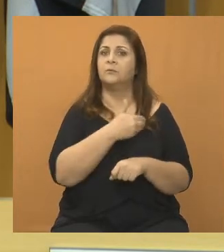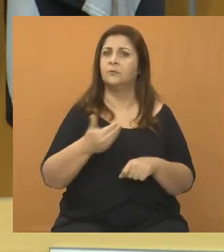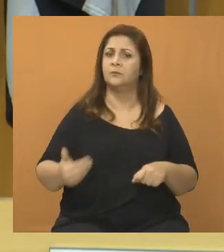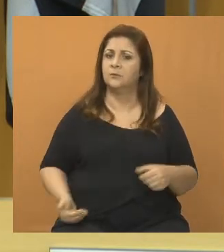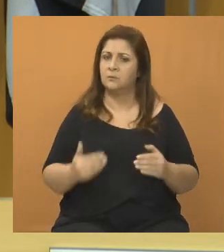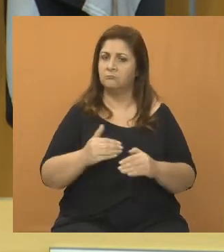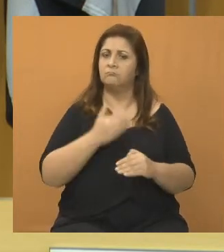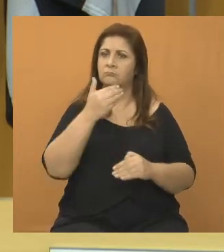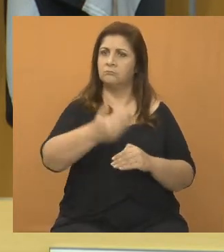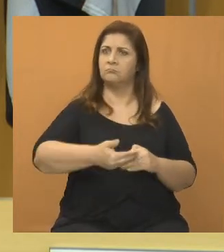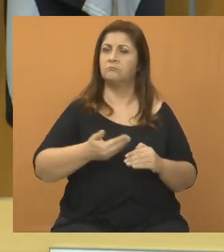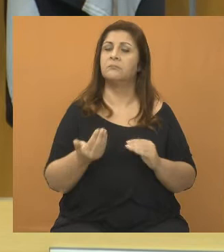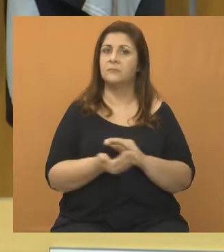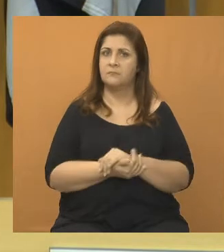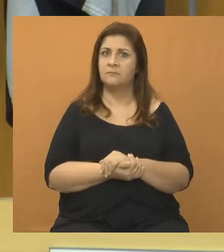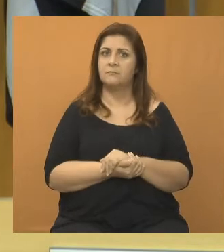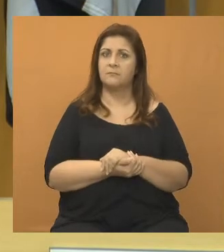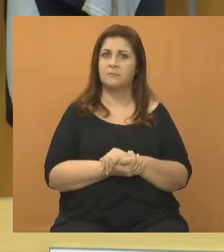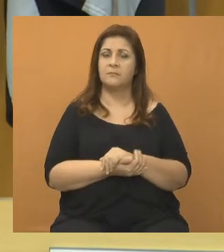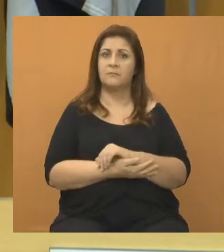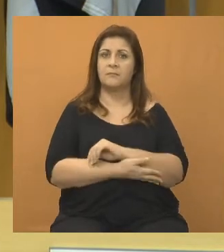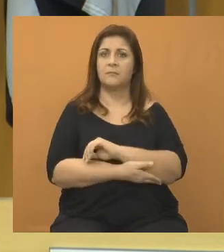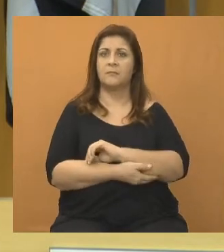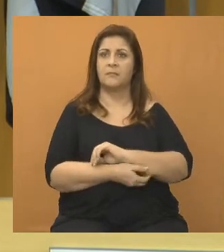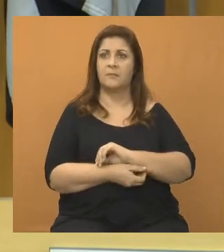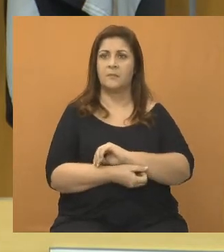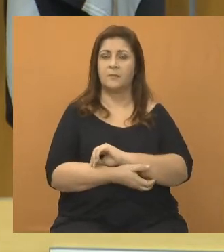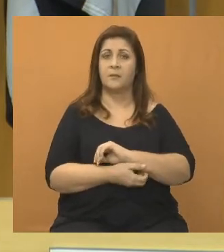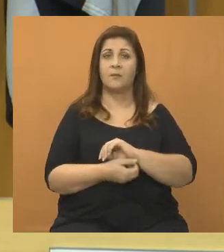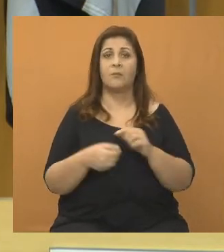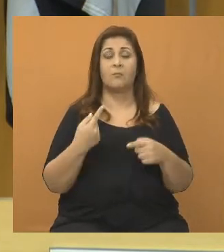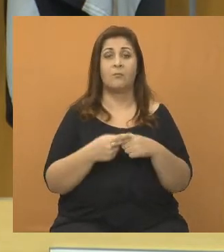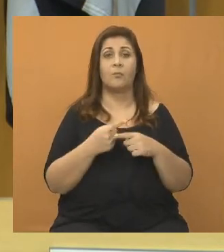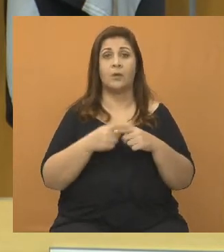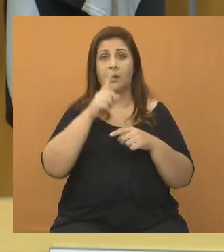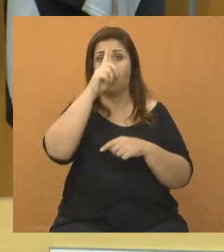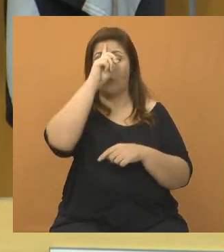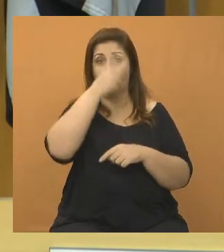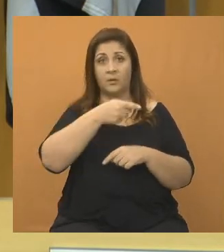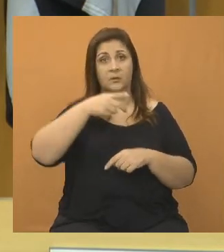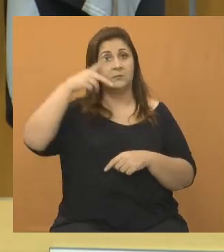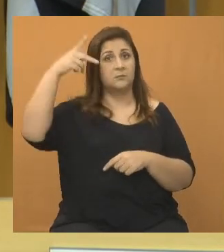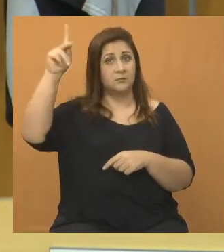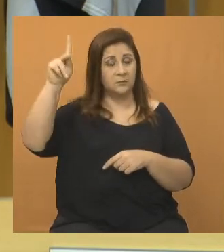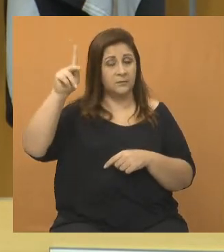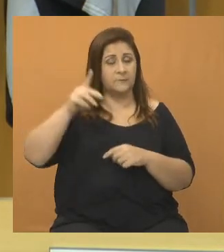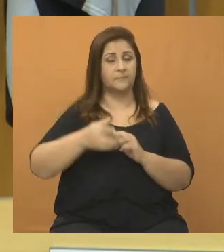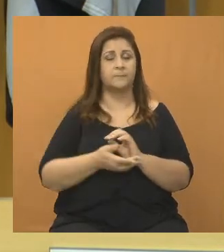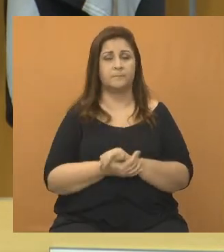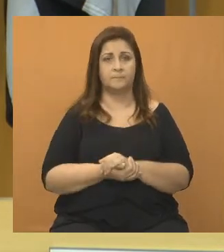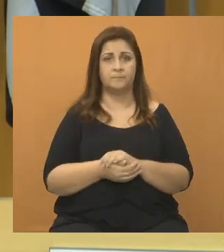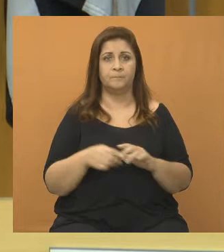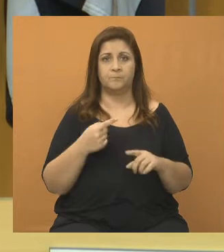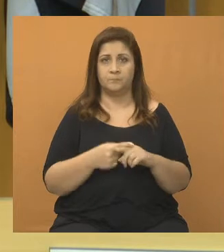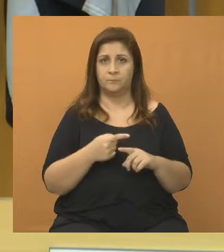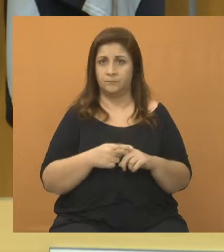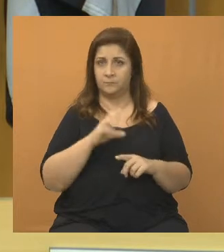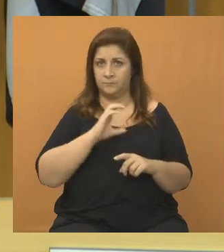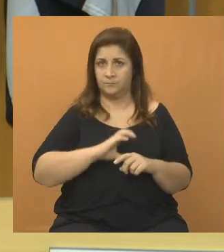à frente da média e alta complexidade, que é dever dele, né? E mesmo porque o